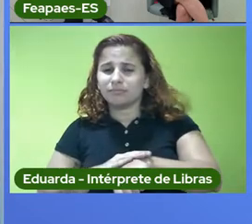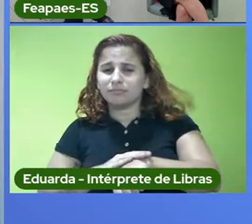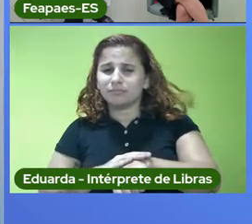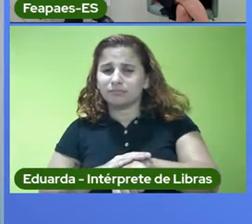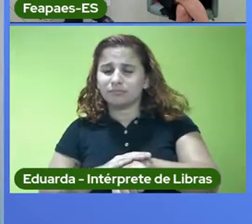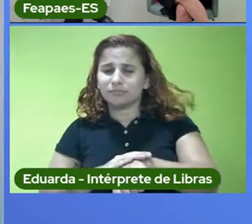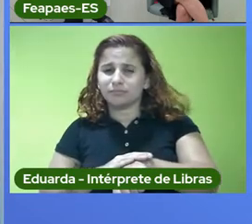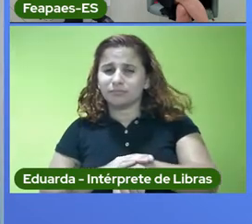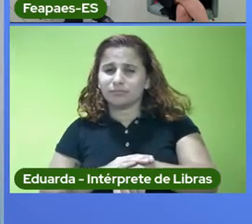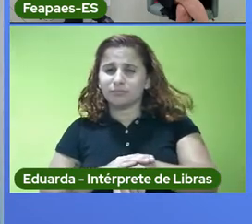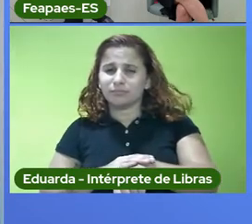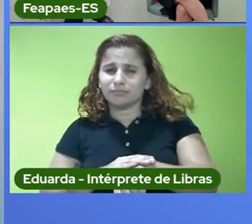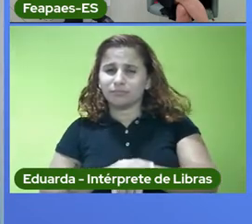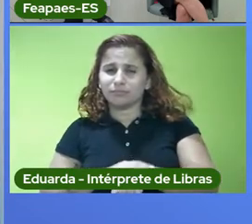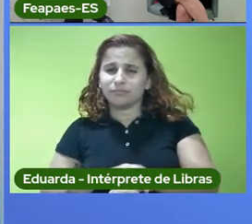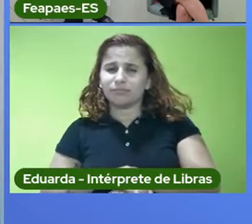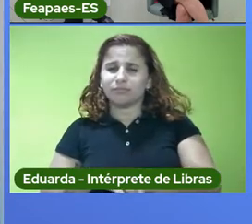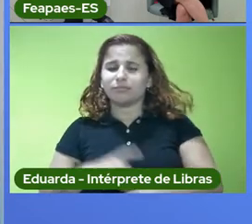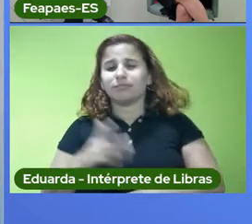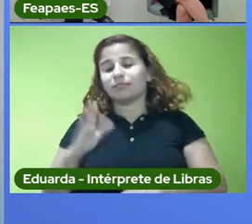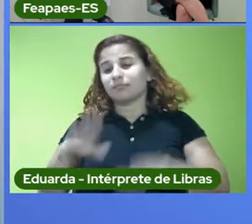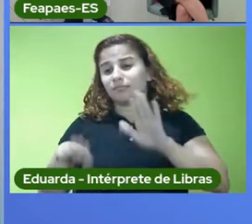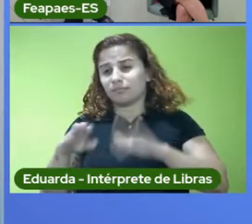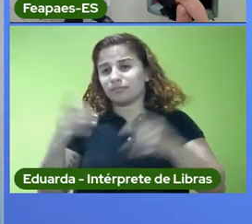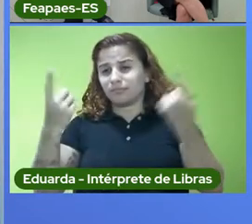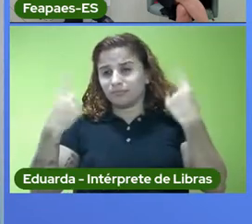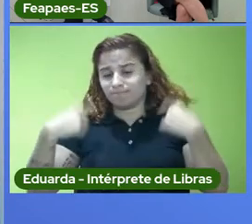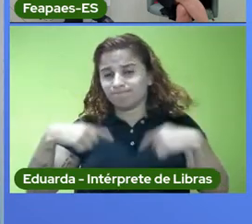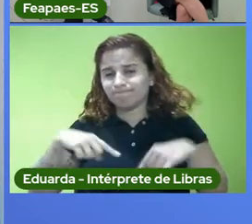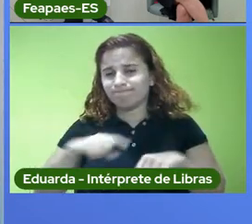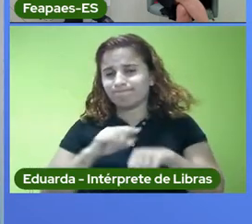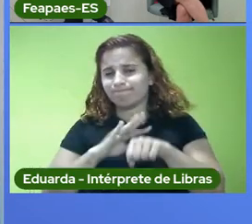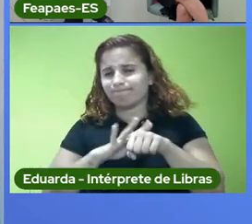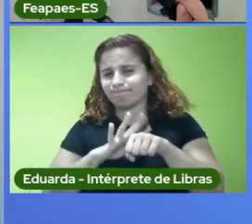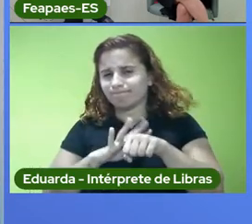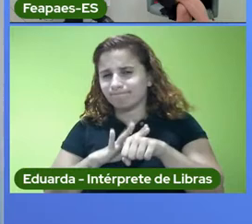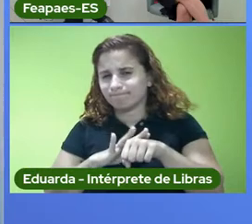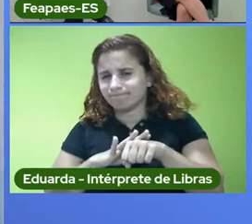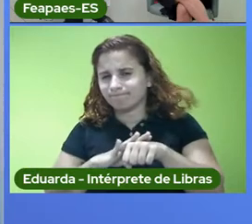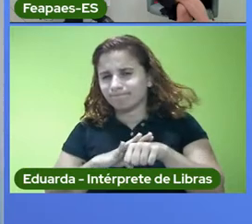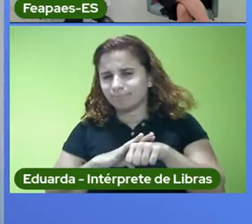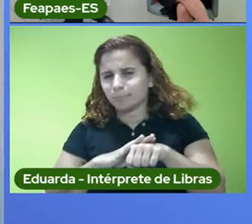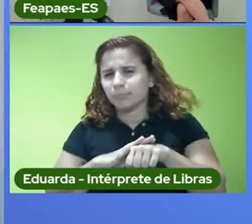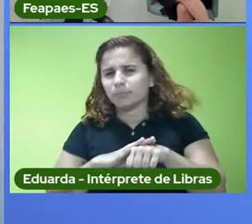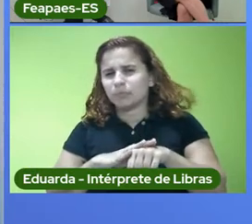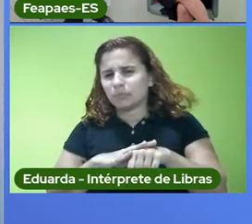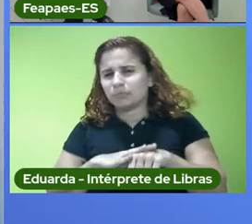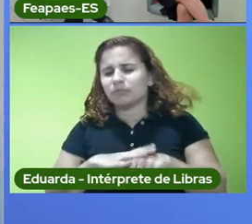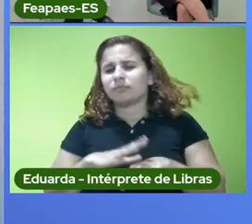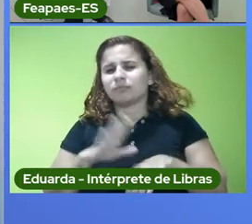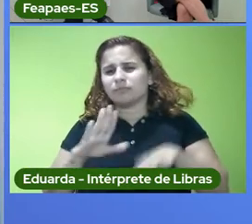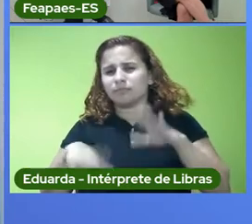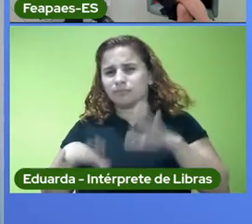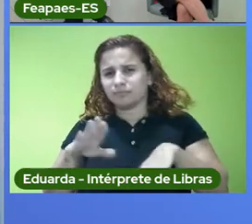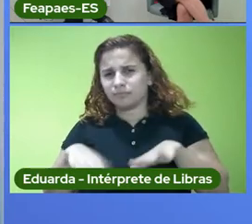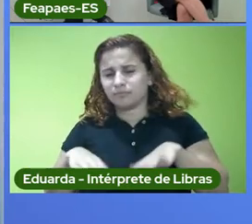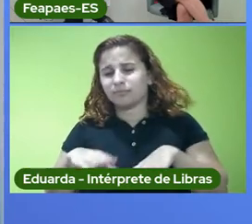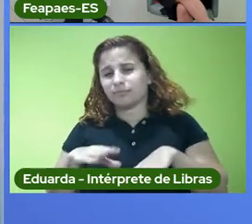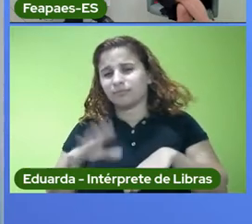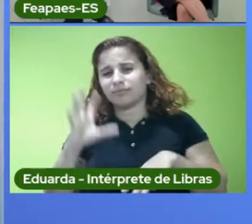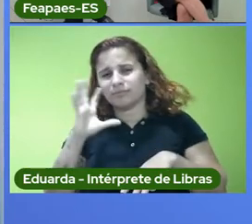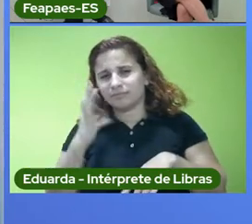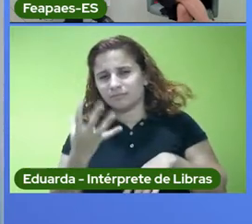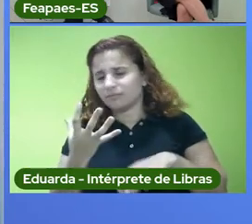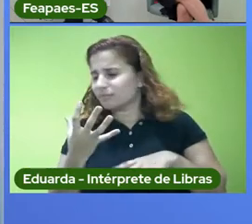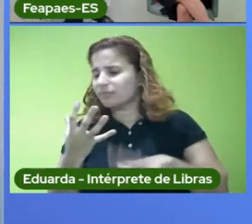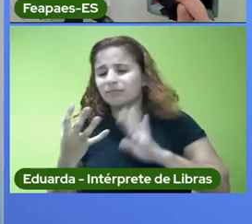de um processo de adoecimento ali, mental, no momento de agudização de alguma crise. Então, não é disso que nós estamos falando,